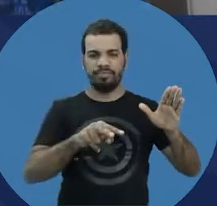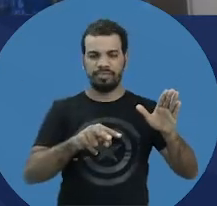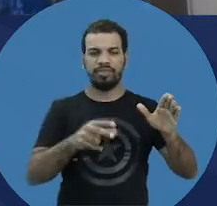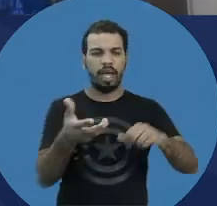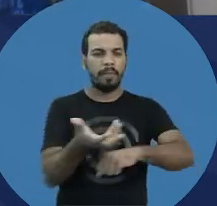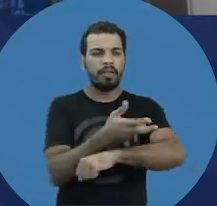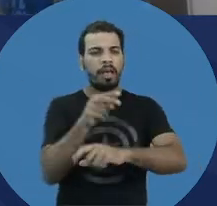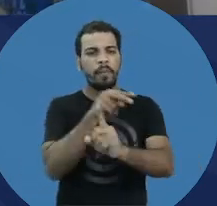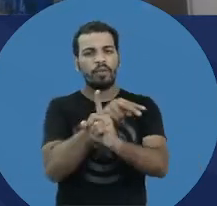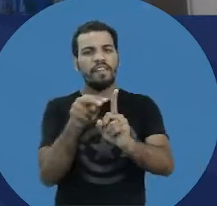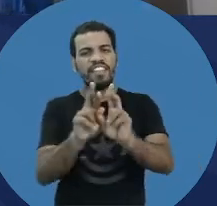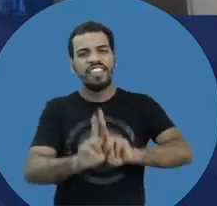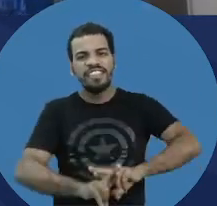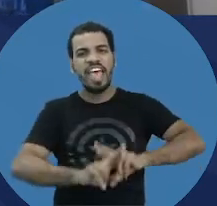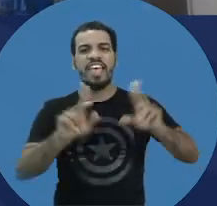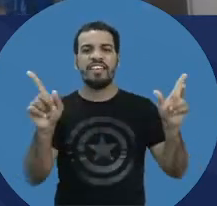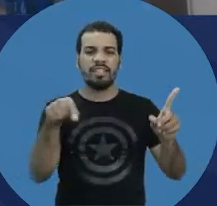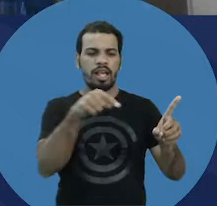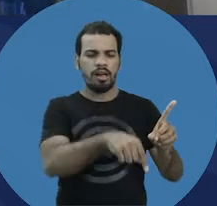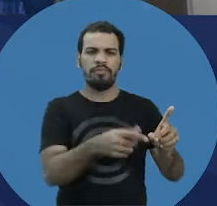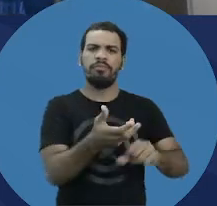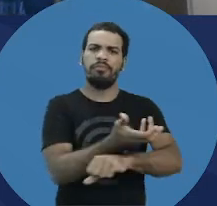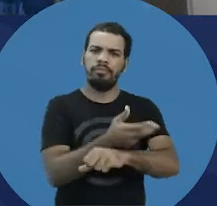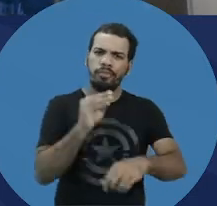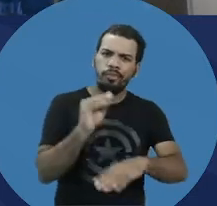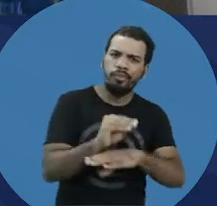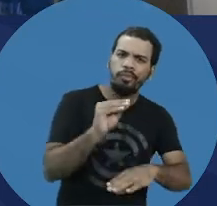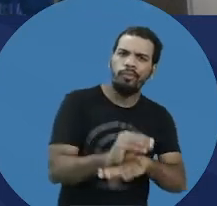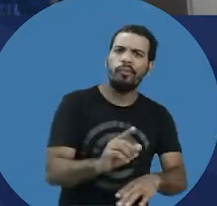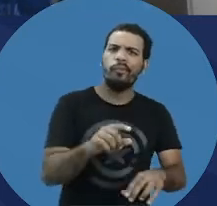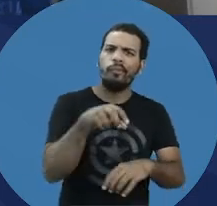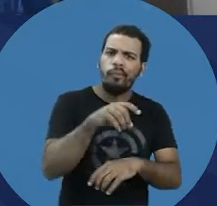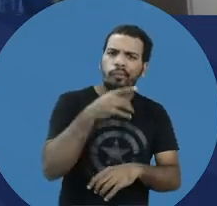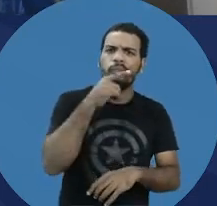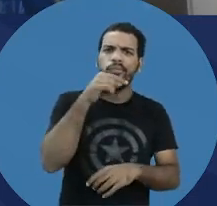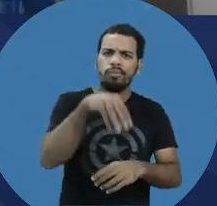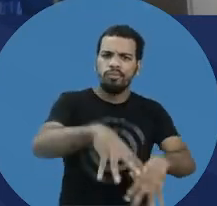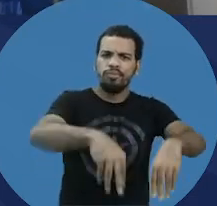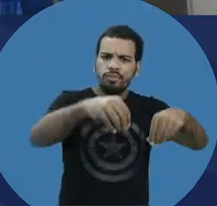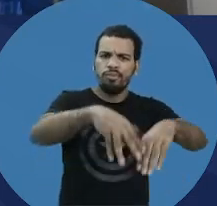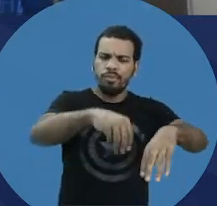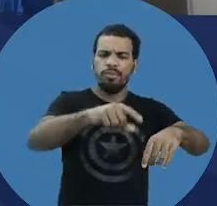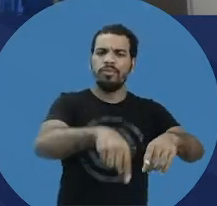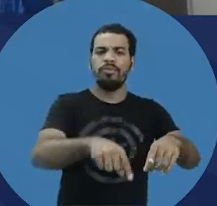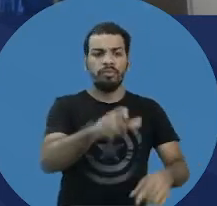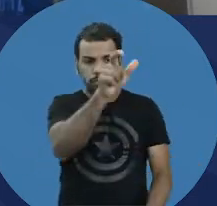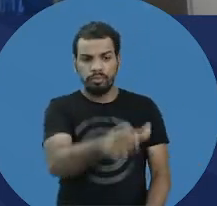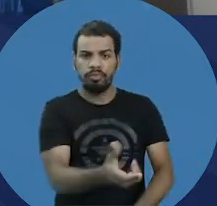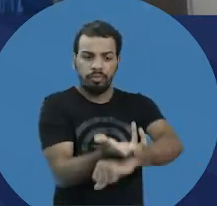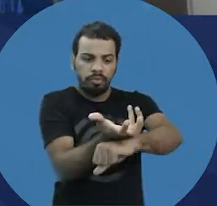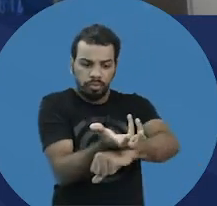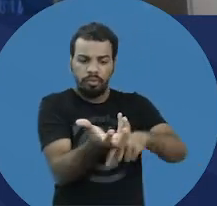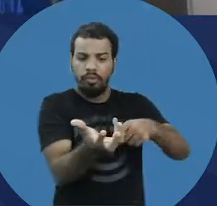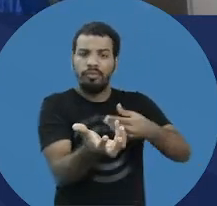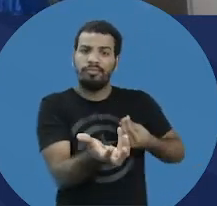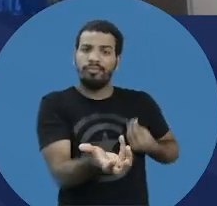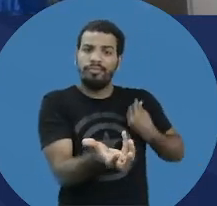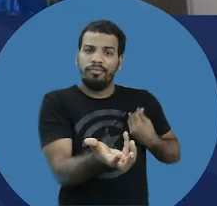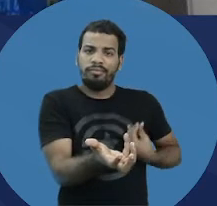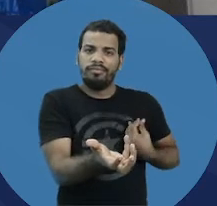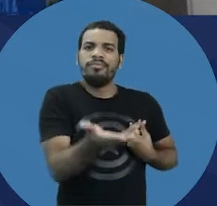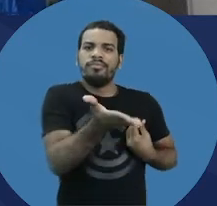outra forma, como um ser vivo que precisa ser cuidada, regada, adubada e que tem vida. Então, esse trabalho tem